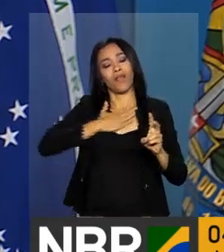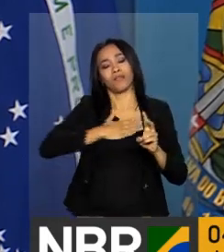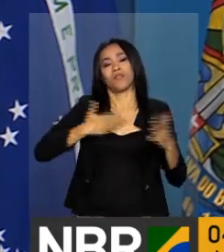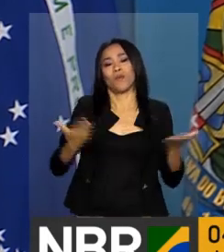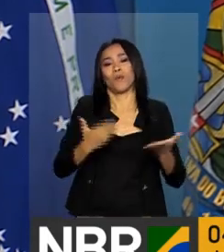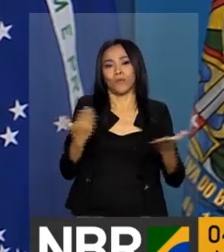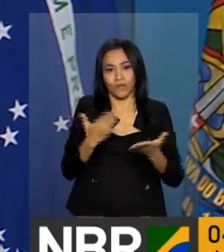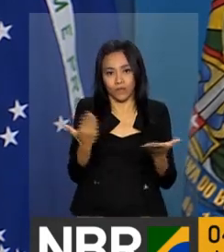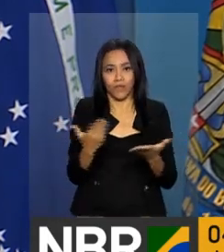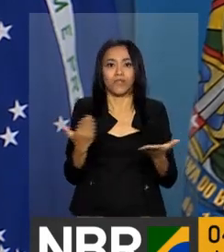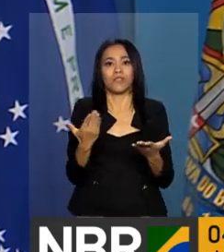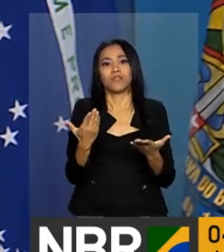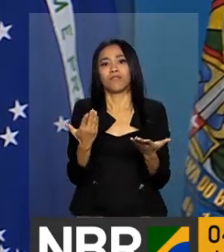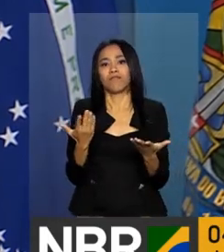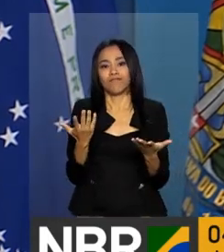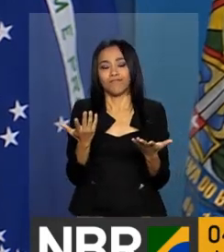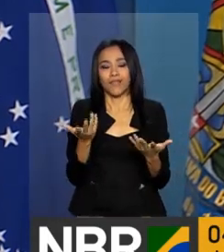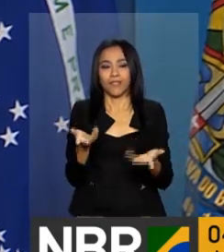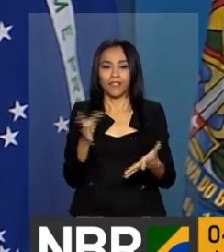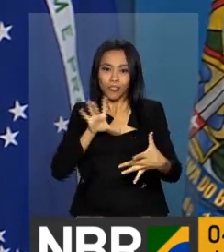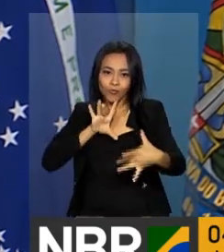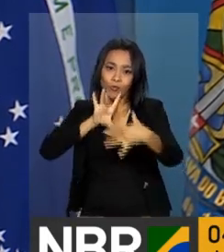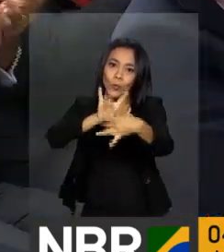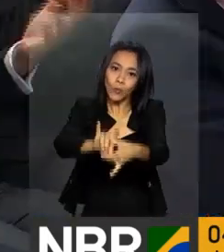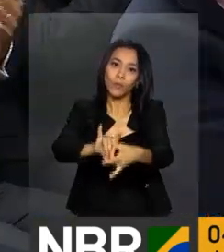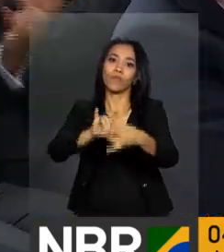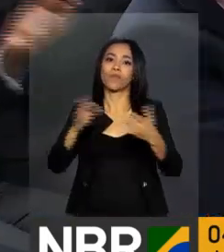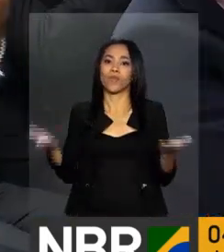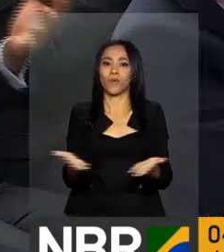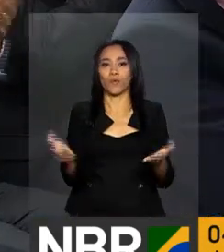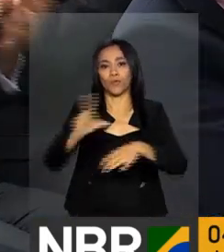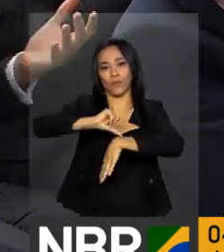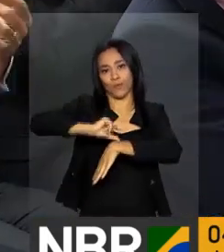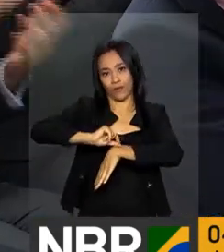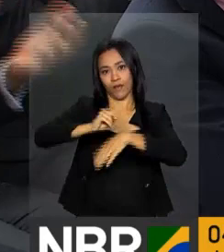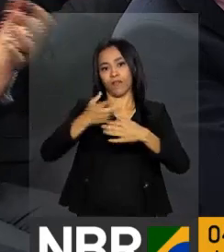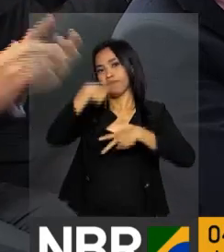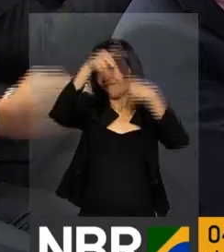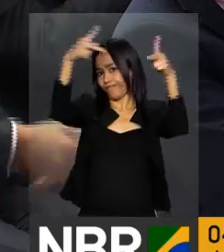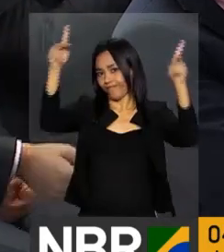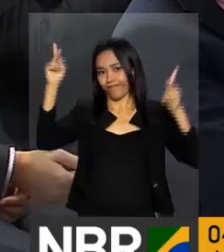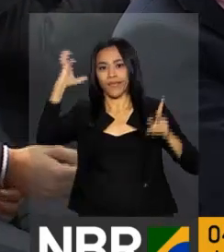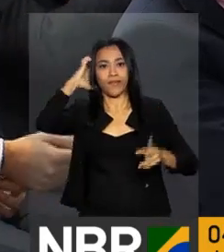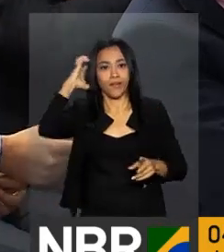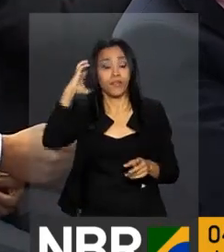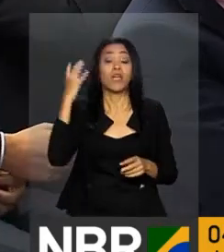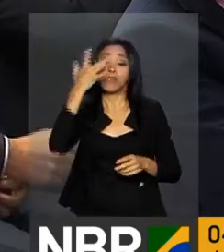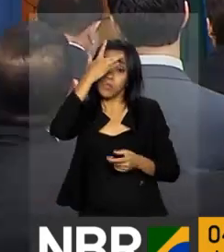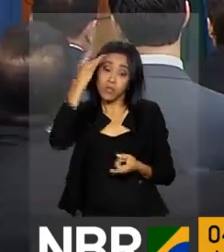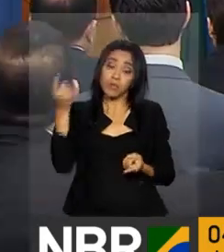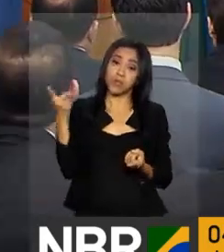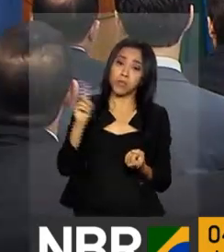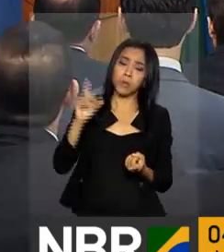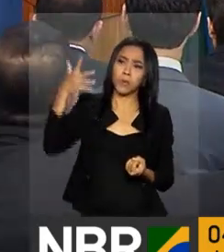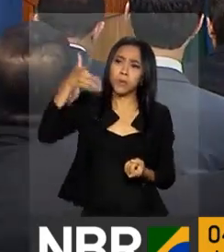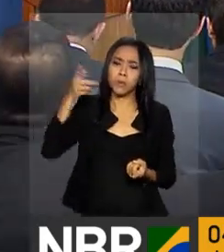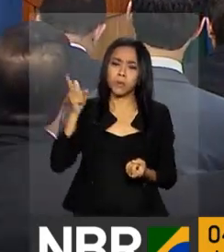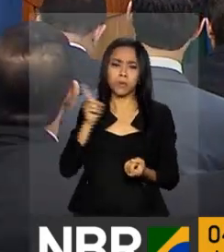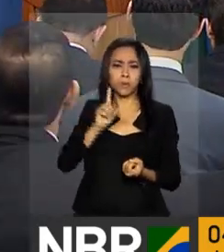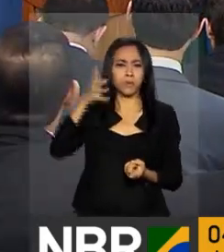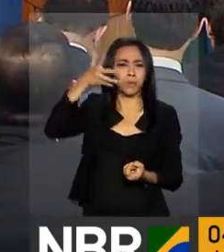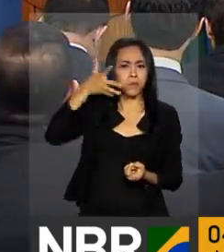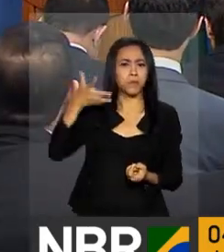aliás as pessoas disseram muito isso no seu discurso e vejam que nós